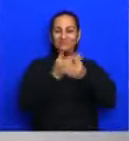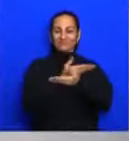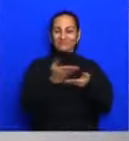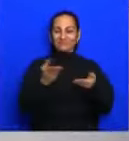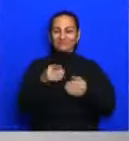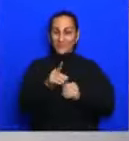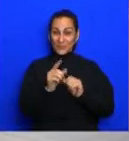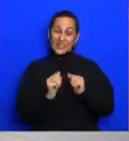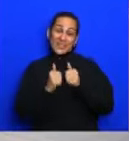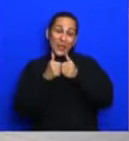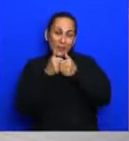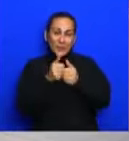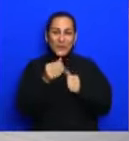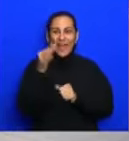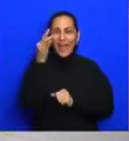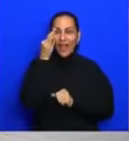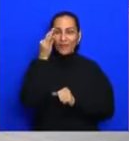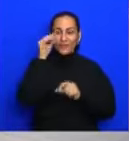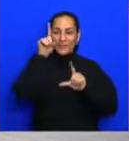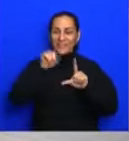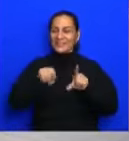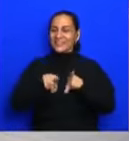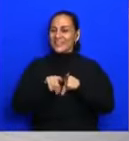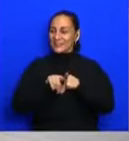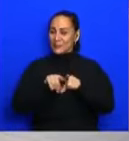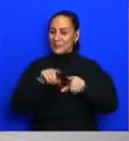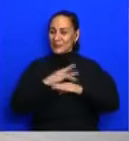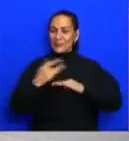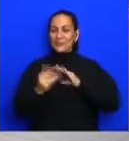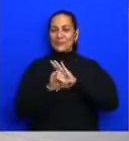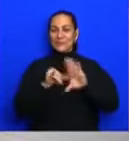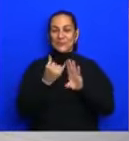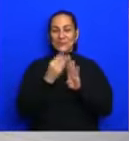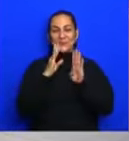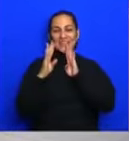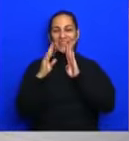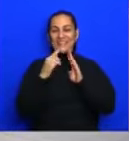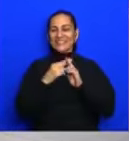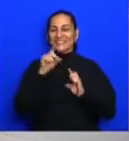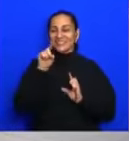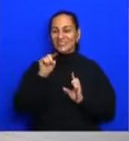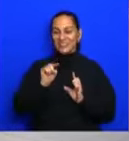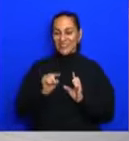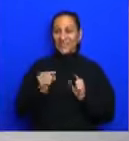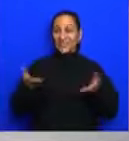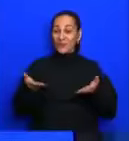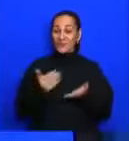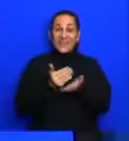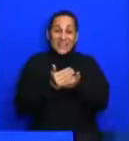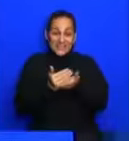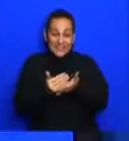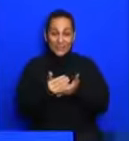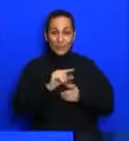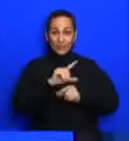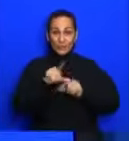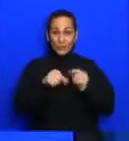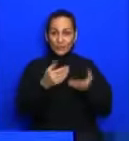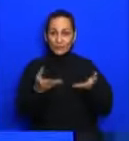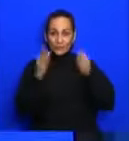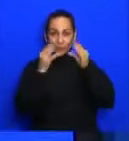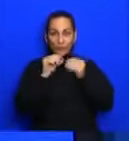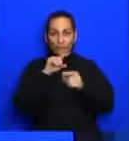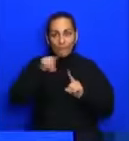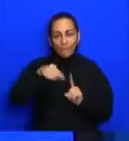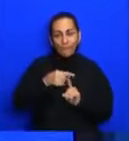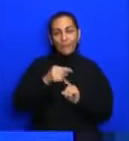boa noite a você que nos acompanha ao vivo aqui pela Rede TV e também pelos perfis do Facebook e do YouTube da Caixa e da Rede TV. Começa agora o sorteio desta